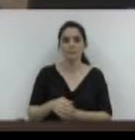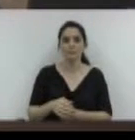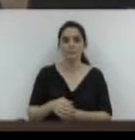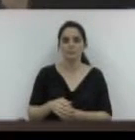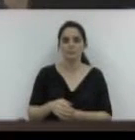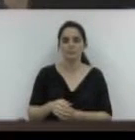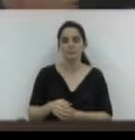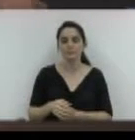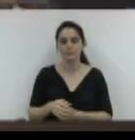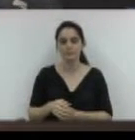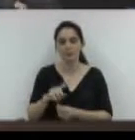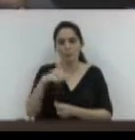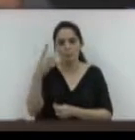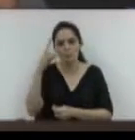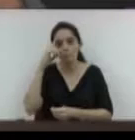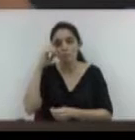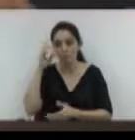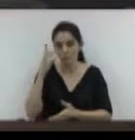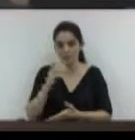horas.